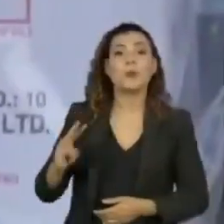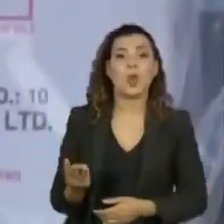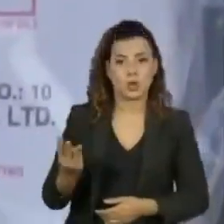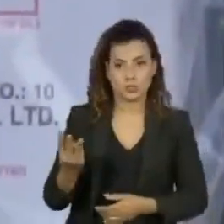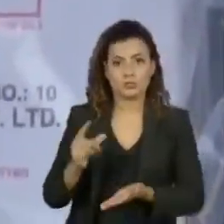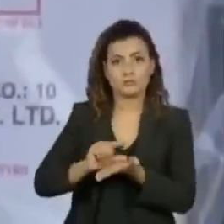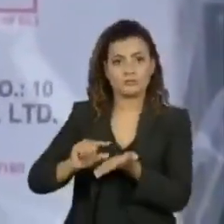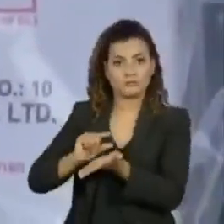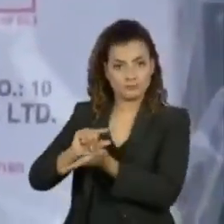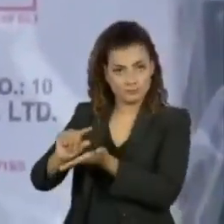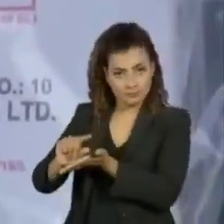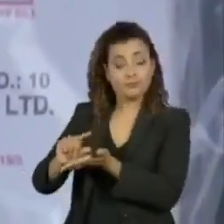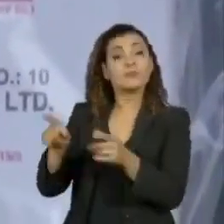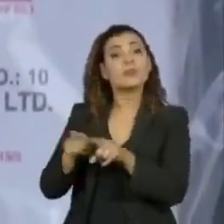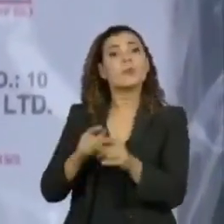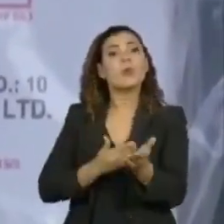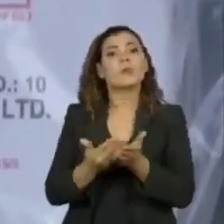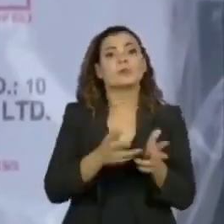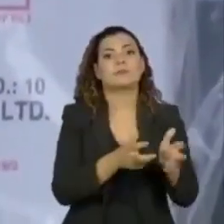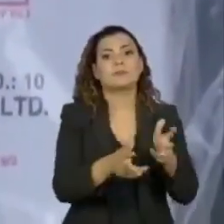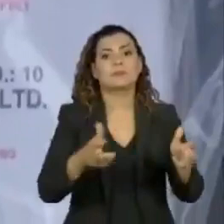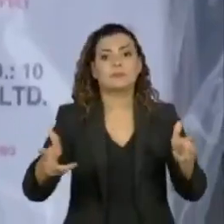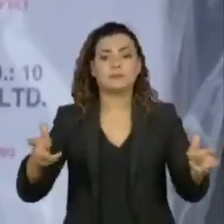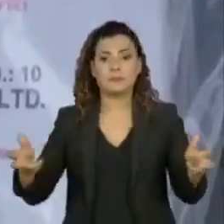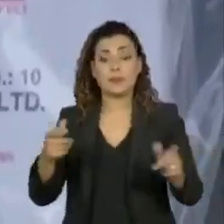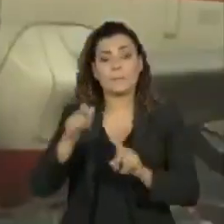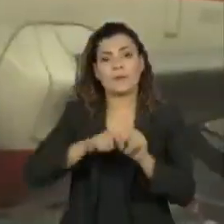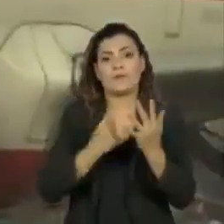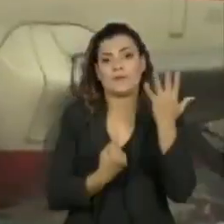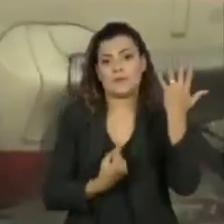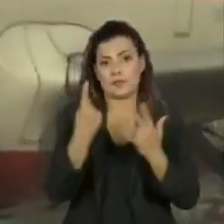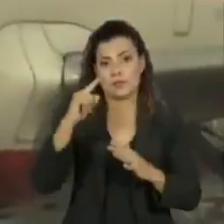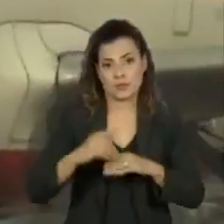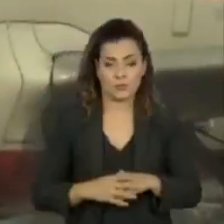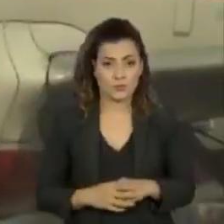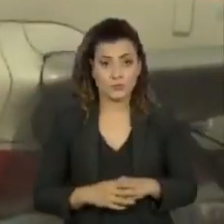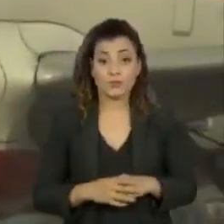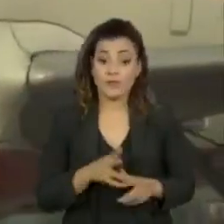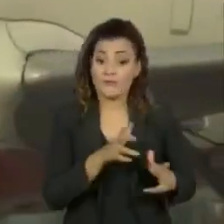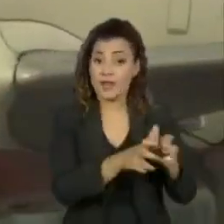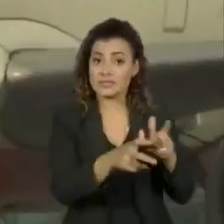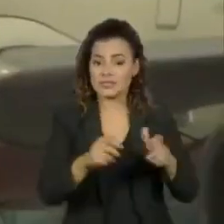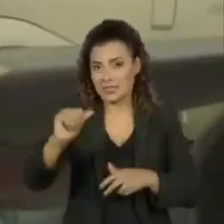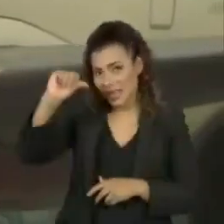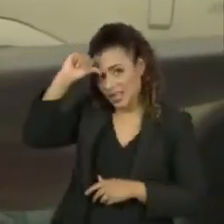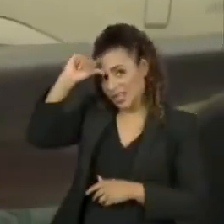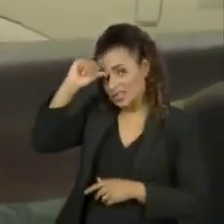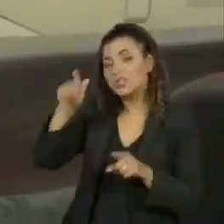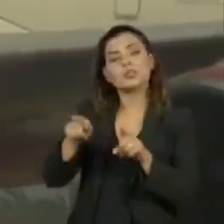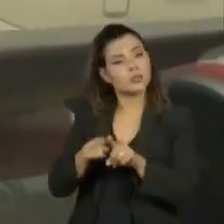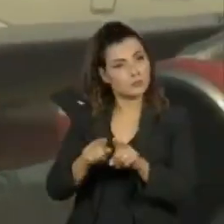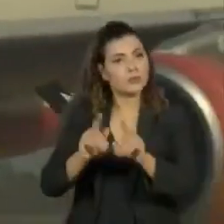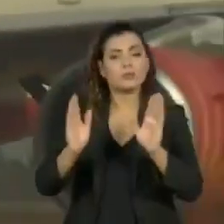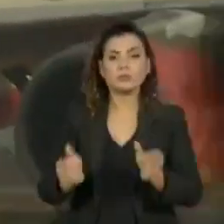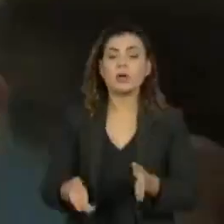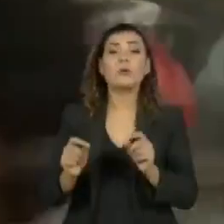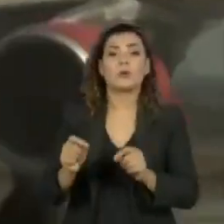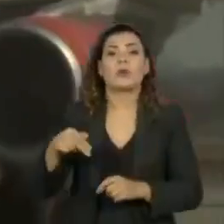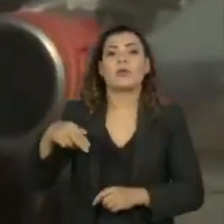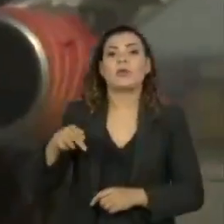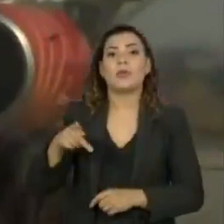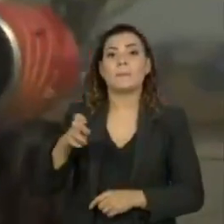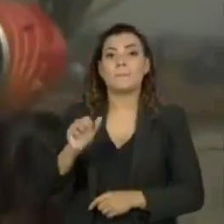de vacinas para começar a imunização no início de fevereiro. As vacinas da Índia também chegaram hoje ao